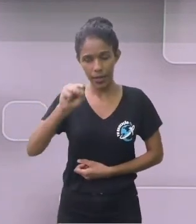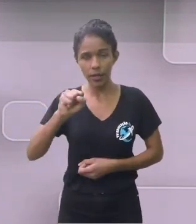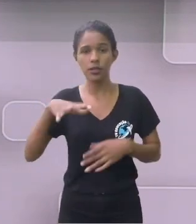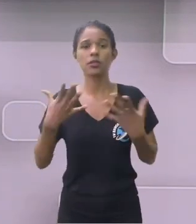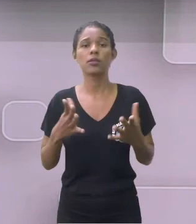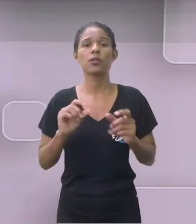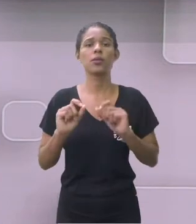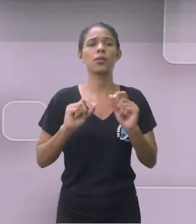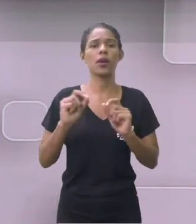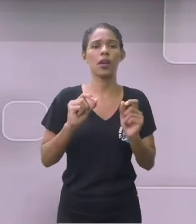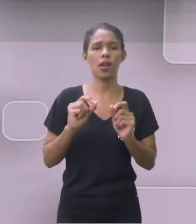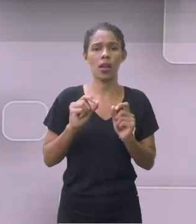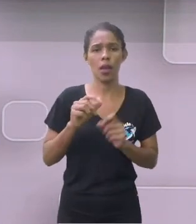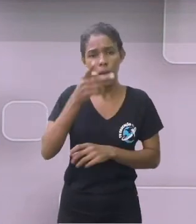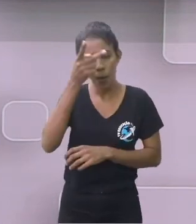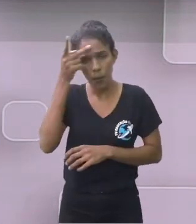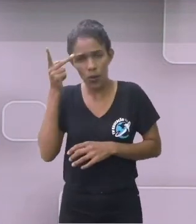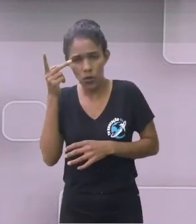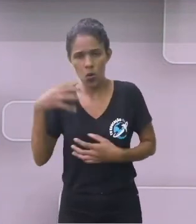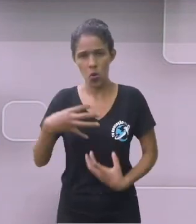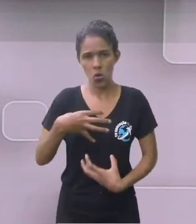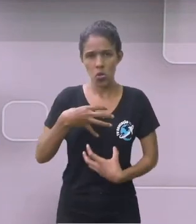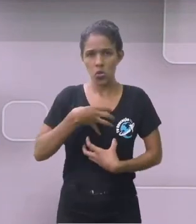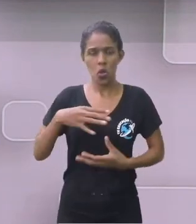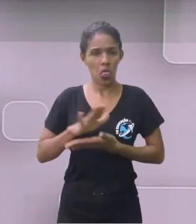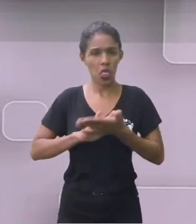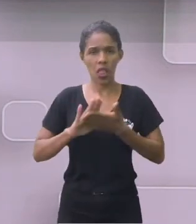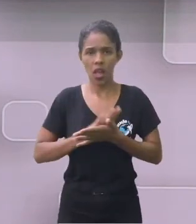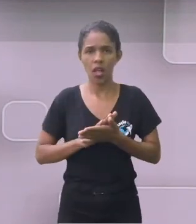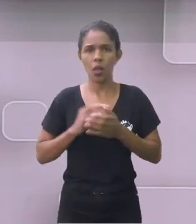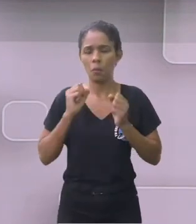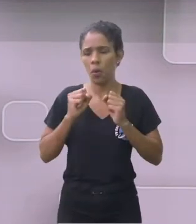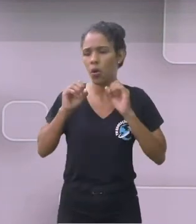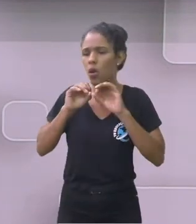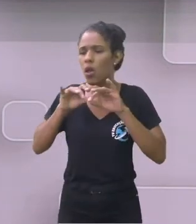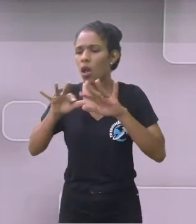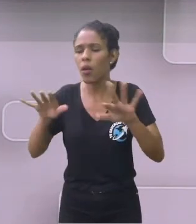de transmitir o vírus do que aqueles que são sintomáticos.